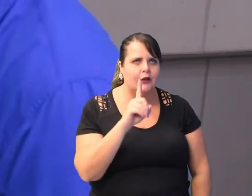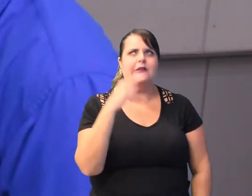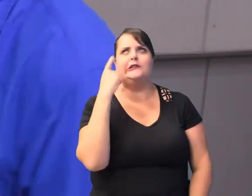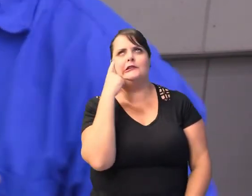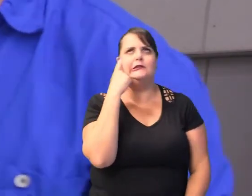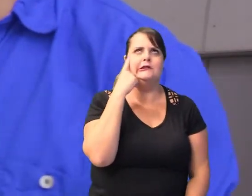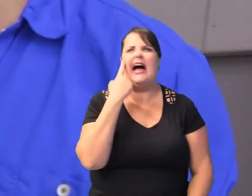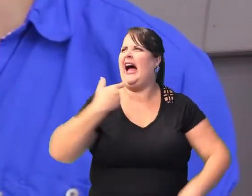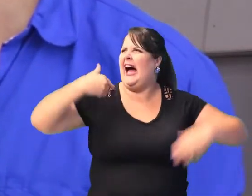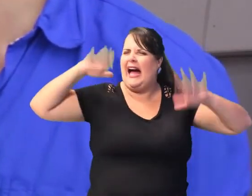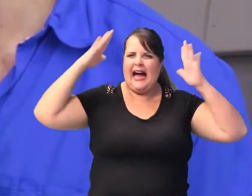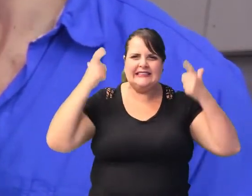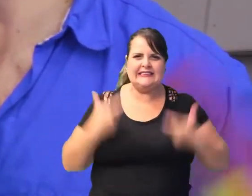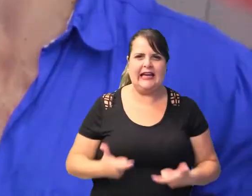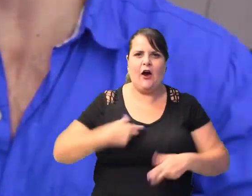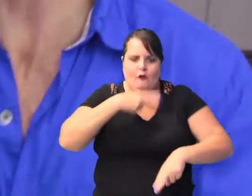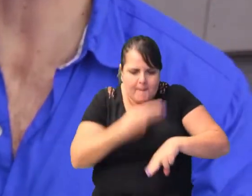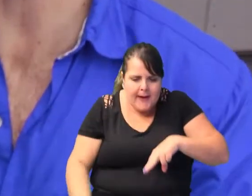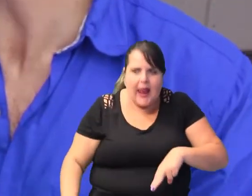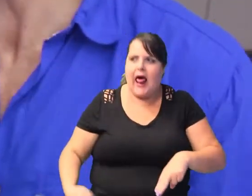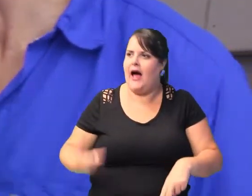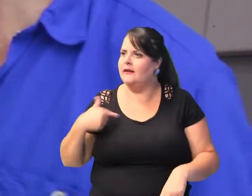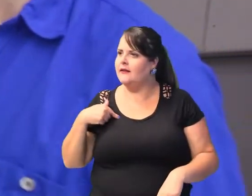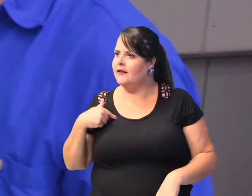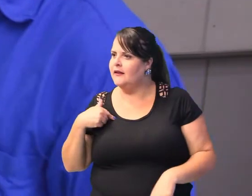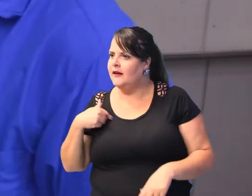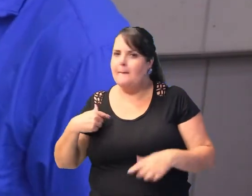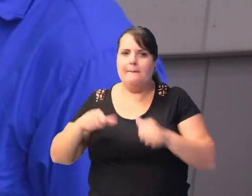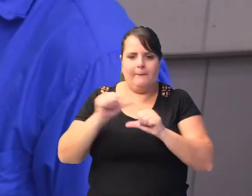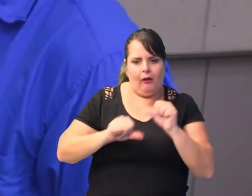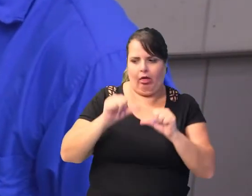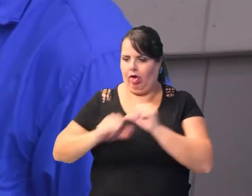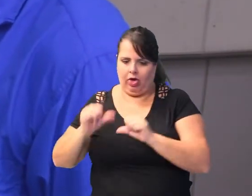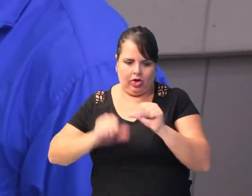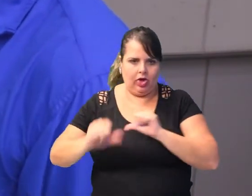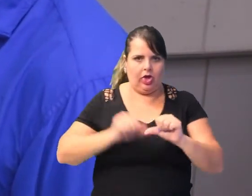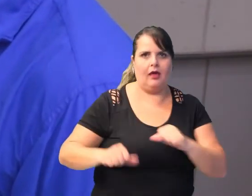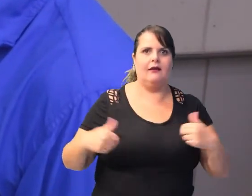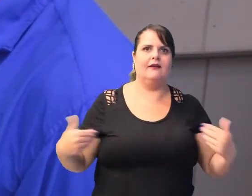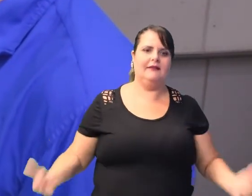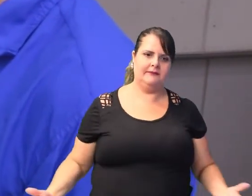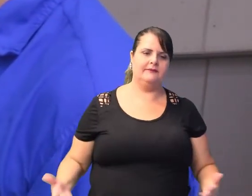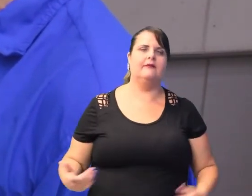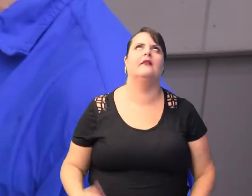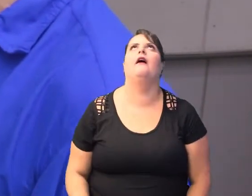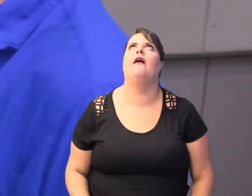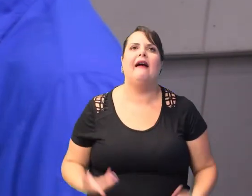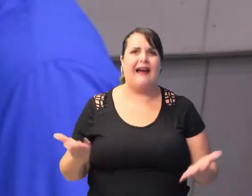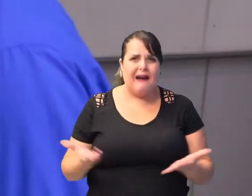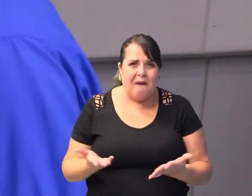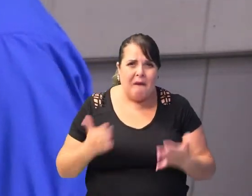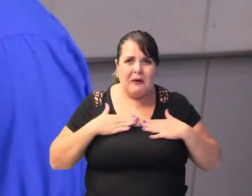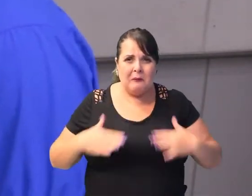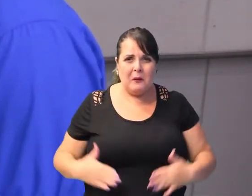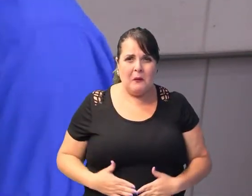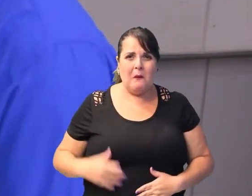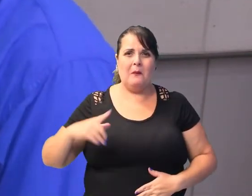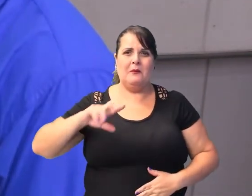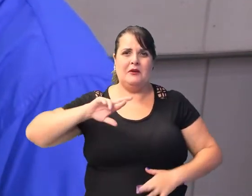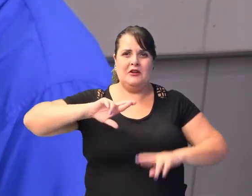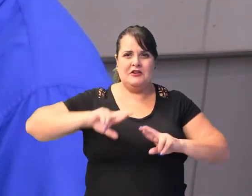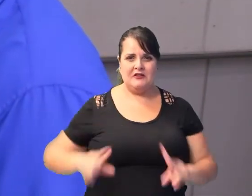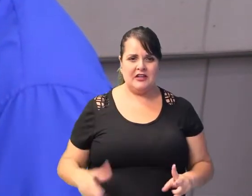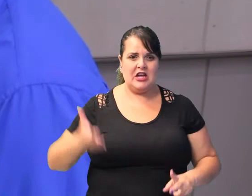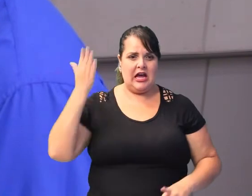mas chega uma hora que você diz vou pelada não quero nem colocar entendendo eu detesto e ainda mais agora que vai cortar